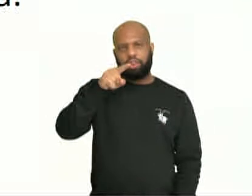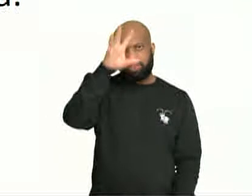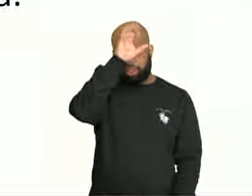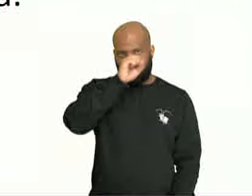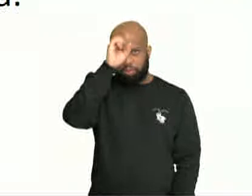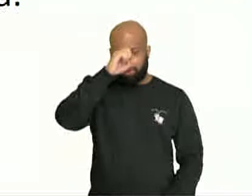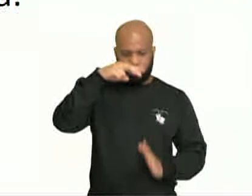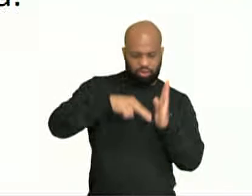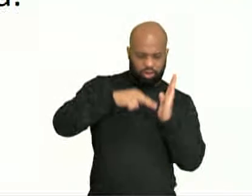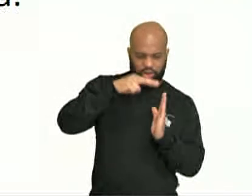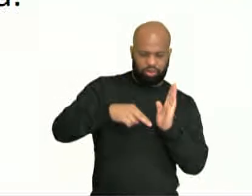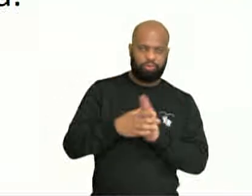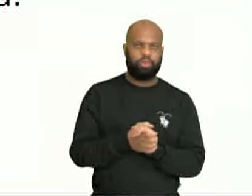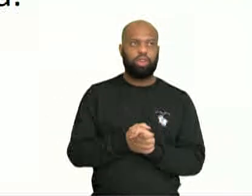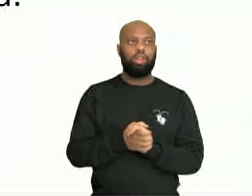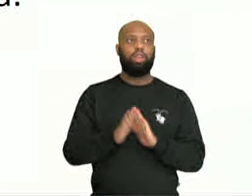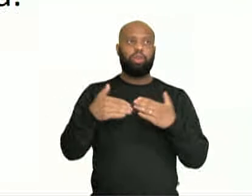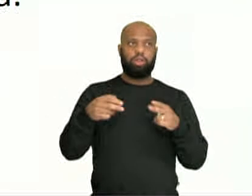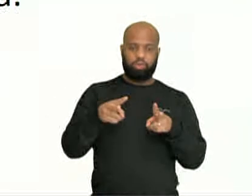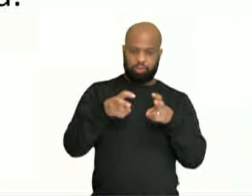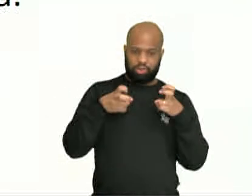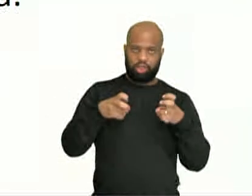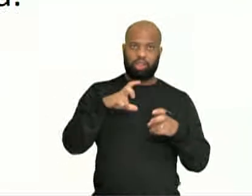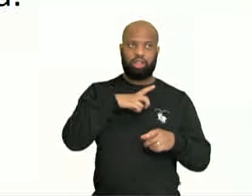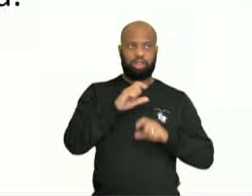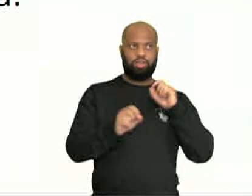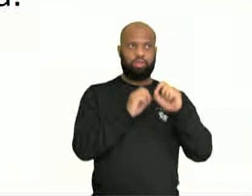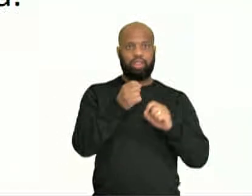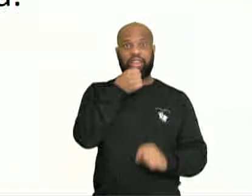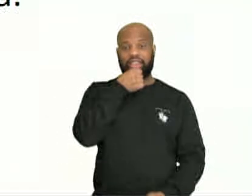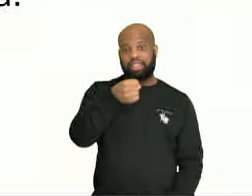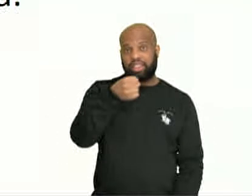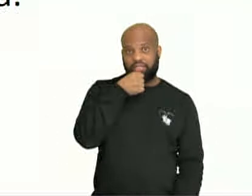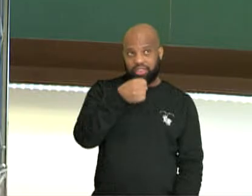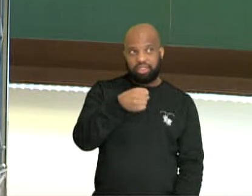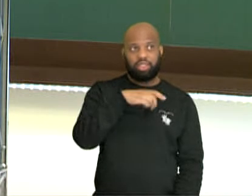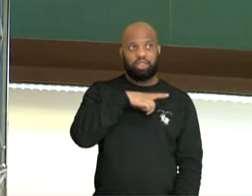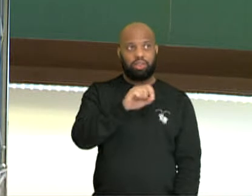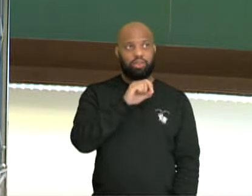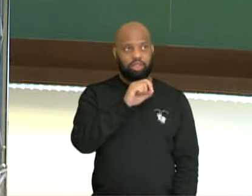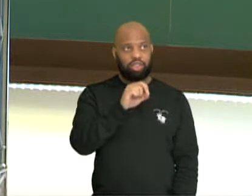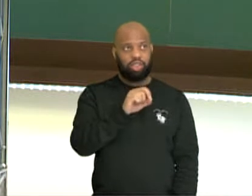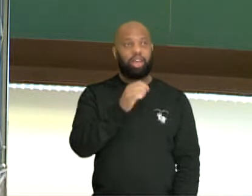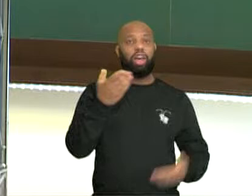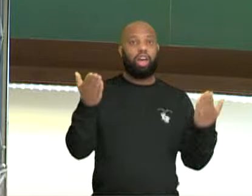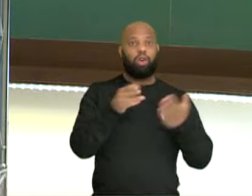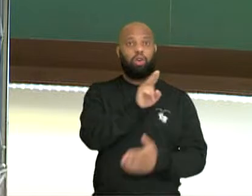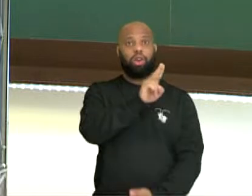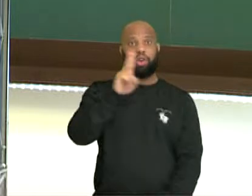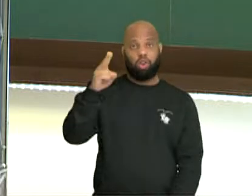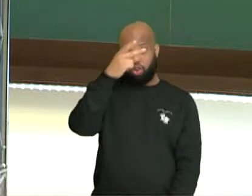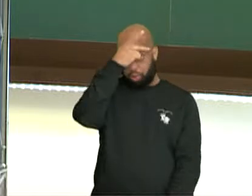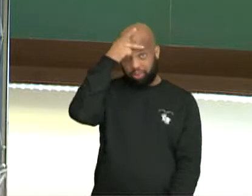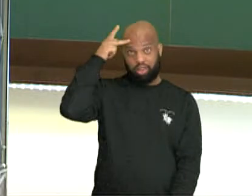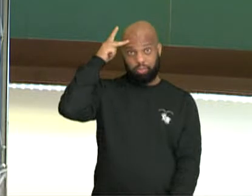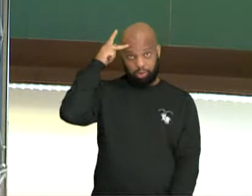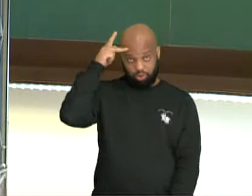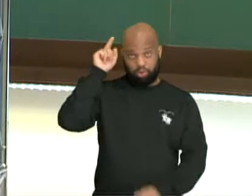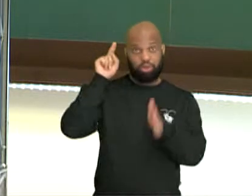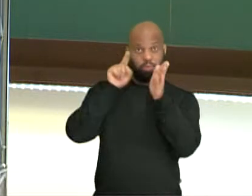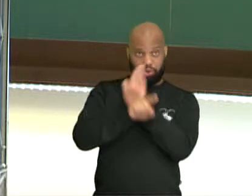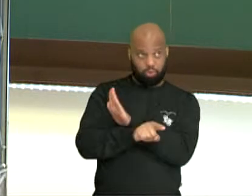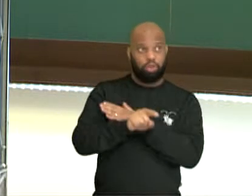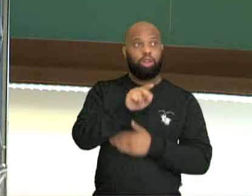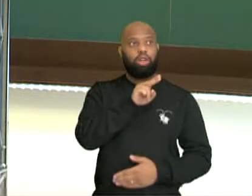ler? Note que num trecho de entrevista, aqui agora vai aparecer o nome do entrevistado respondendo a